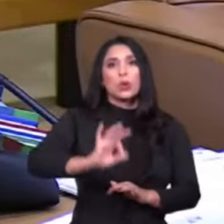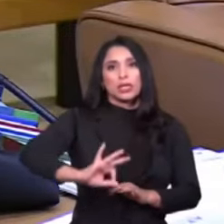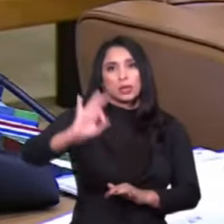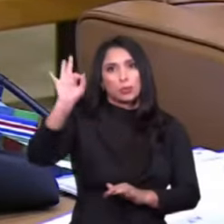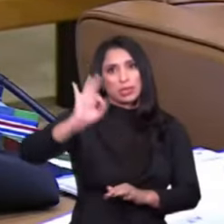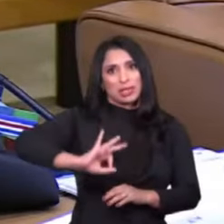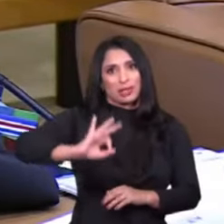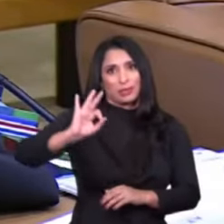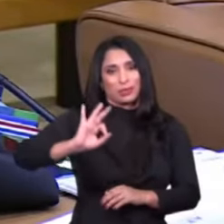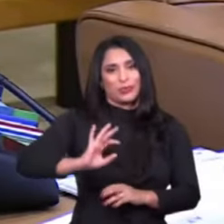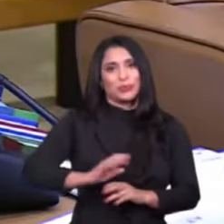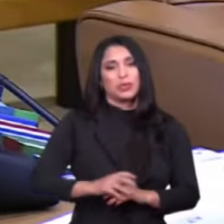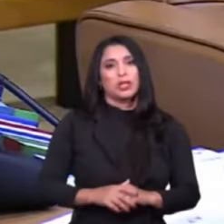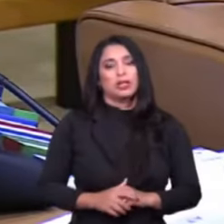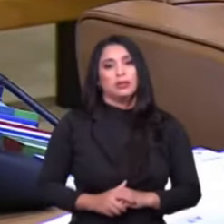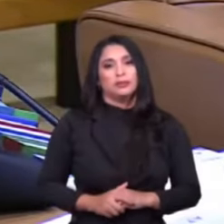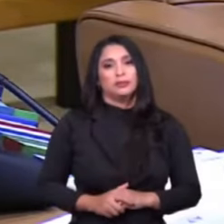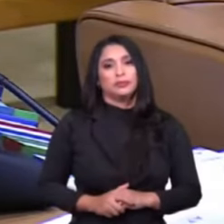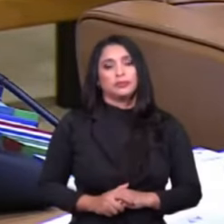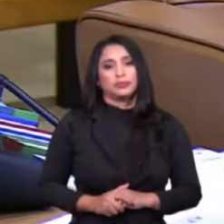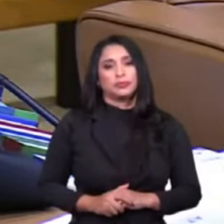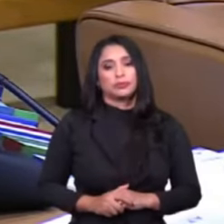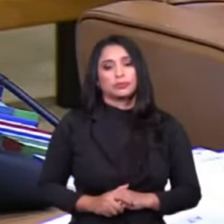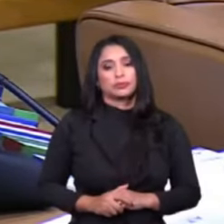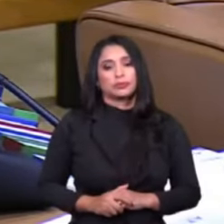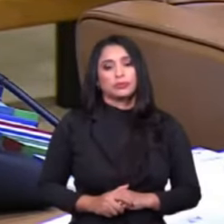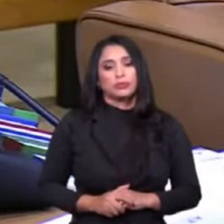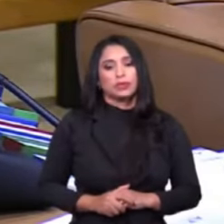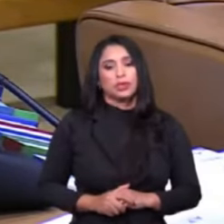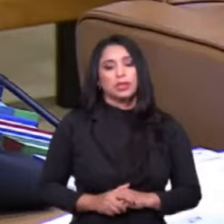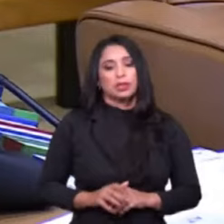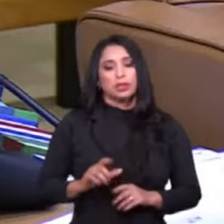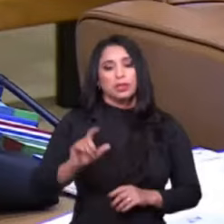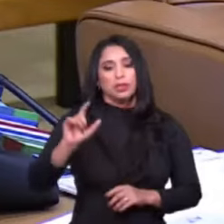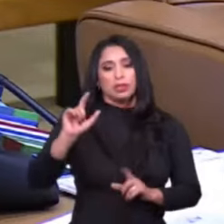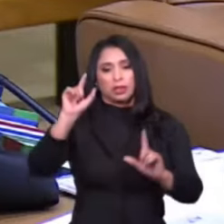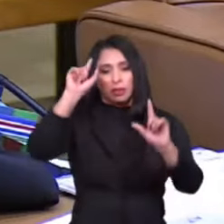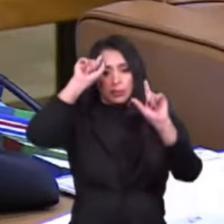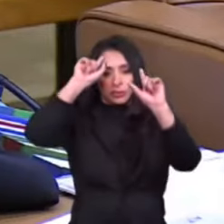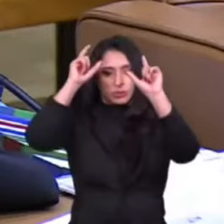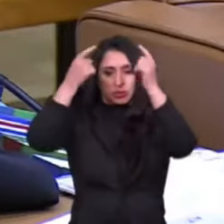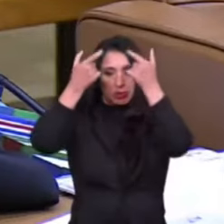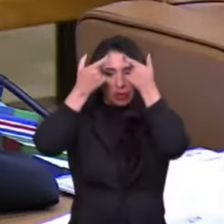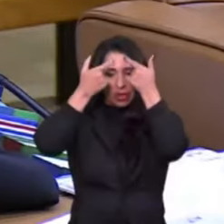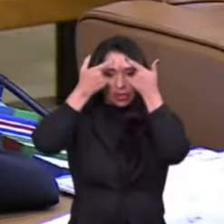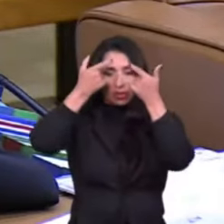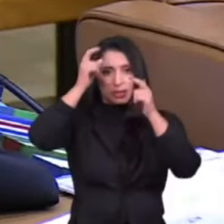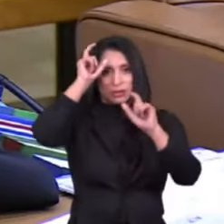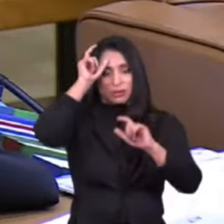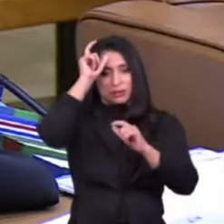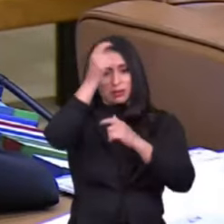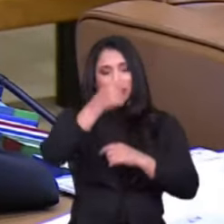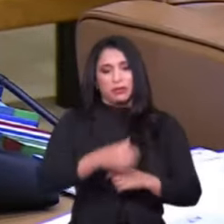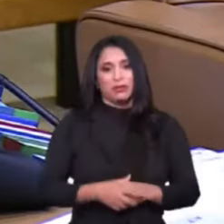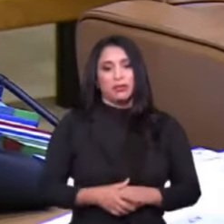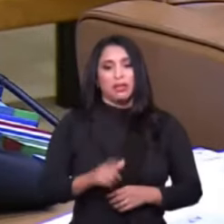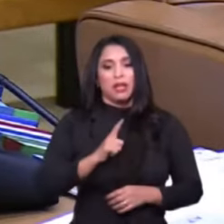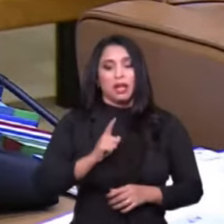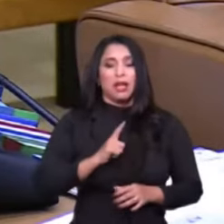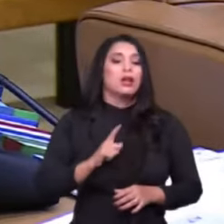Enquanto isso, as admissões relacionadas a transtornos mentais e comportamentais devido ao uso de cannabis